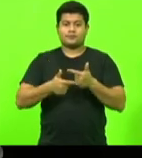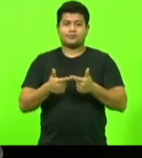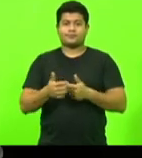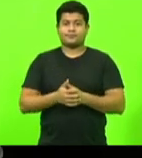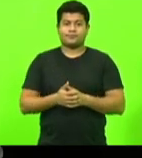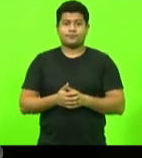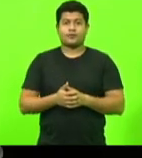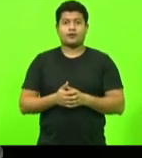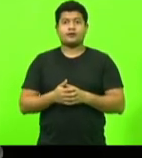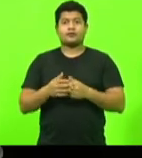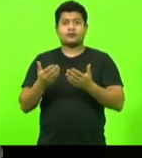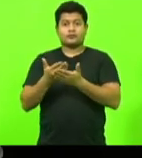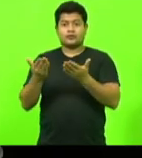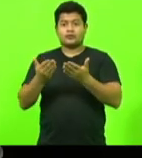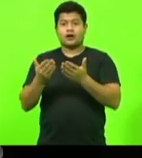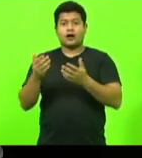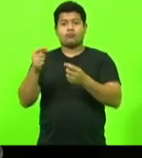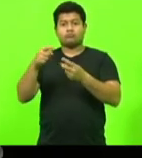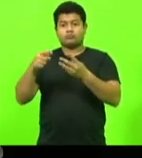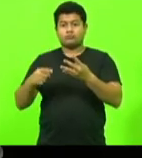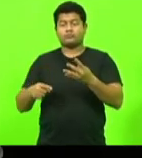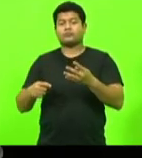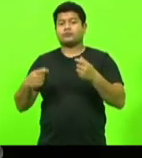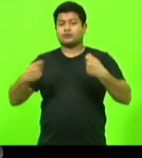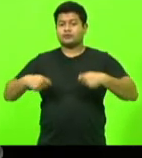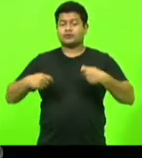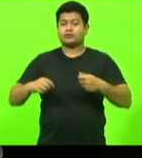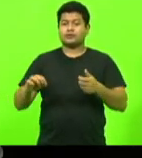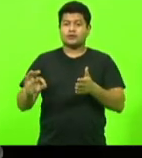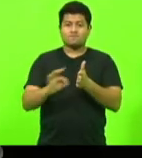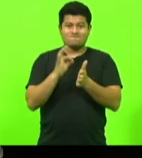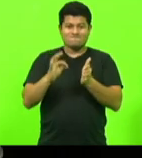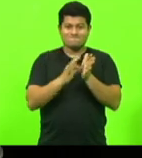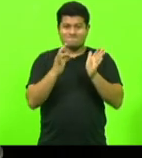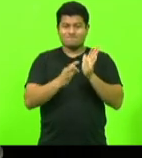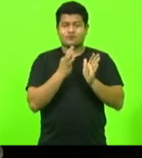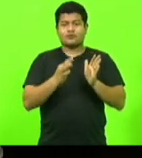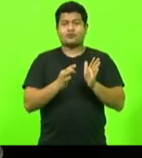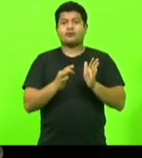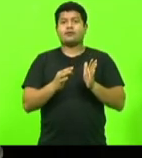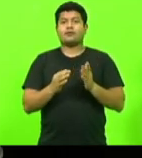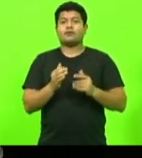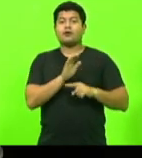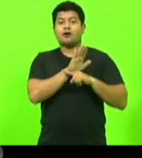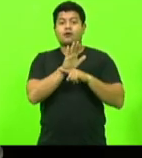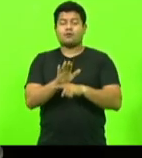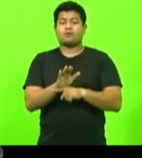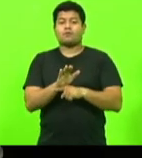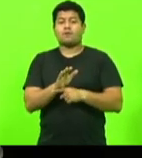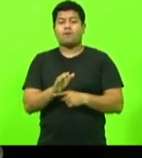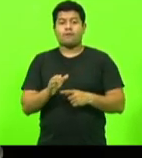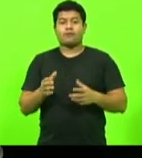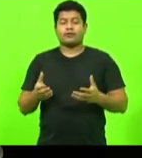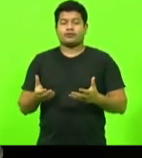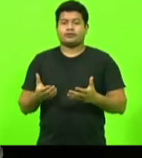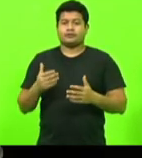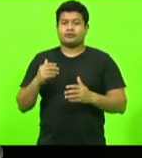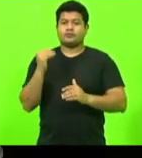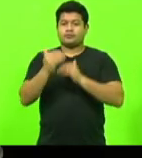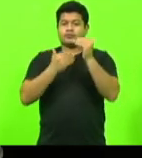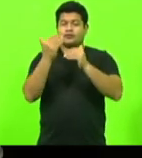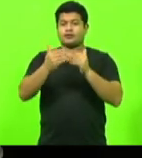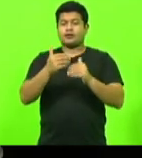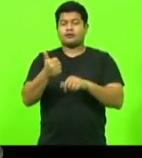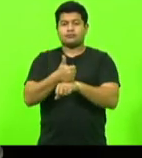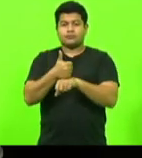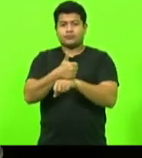ser anotadas em face das contribuições ao plano de cargos e salários e, assim, estão incluídos